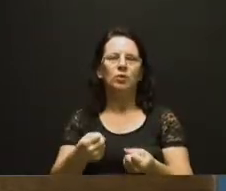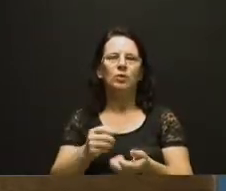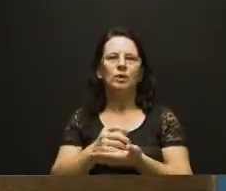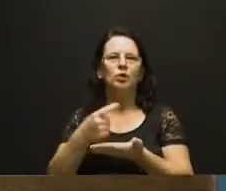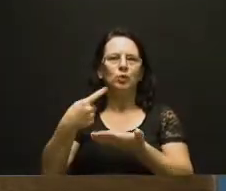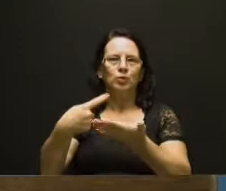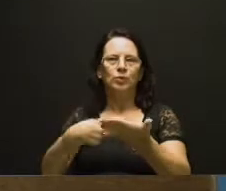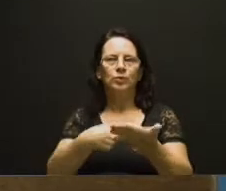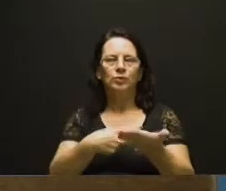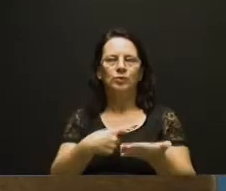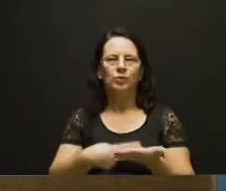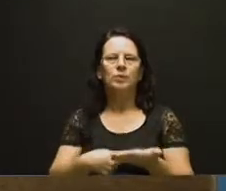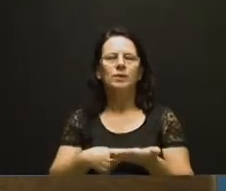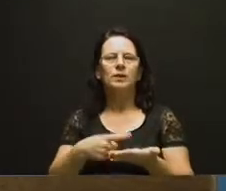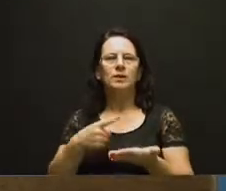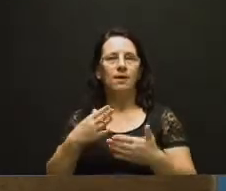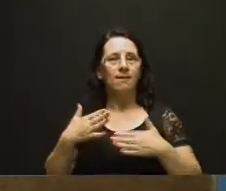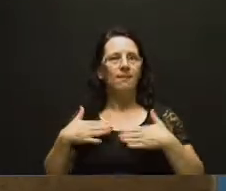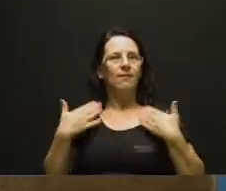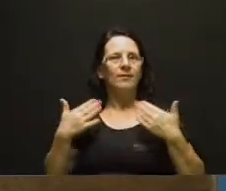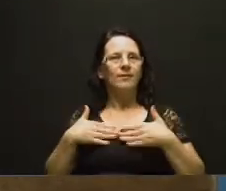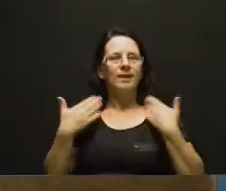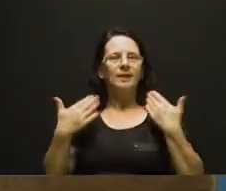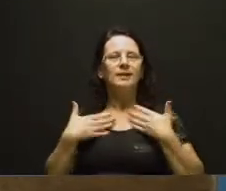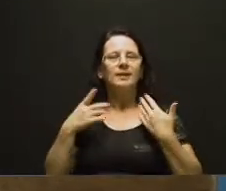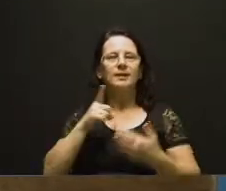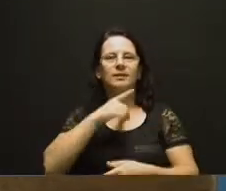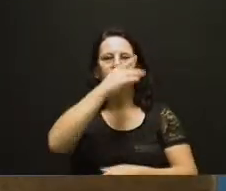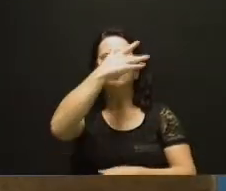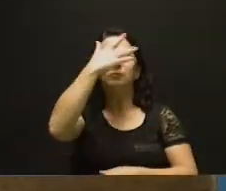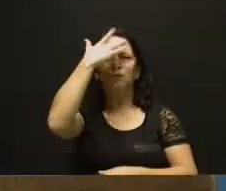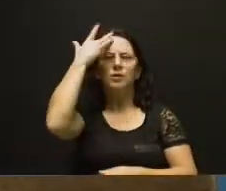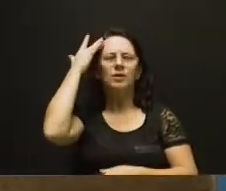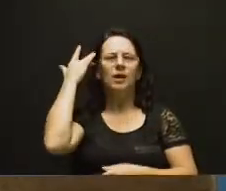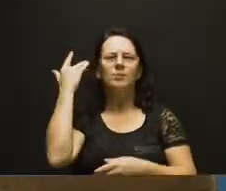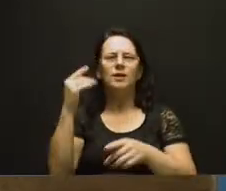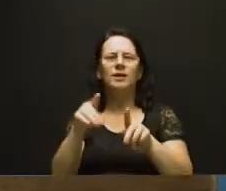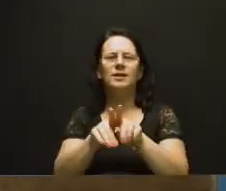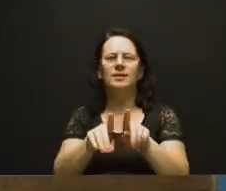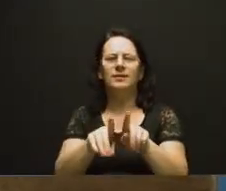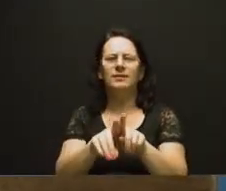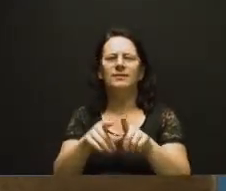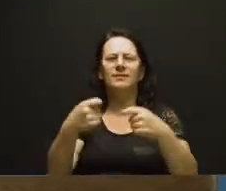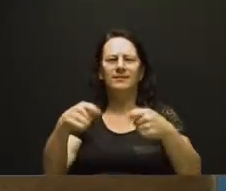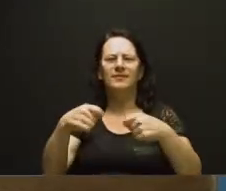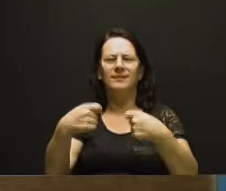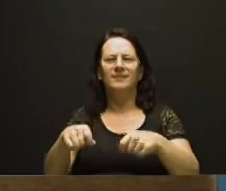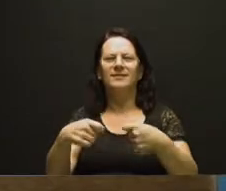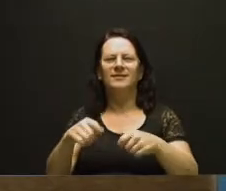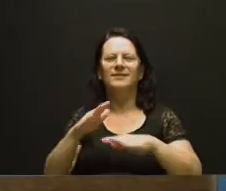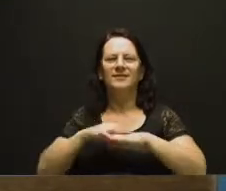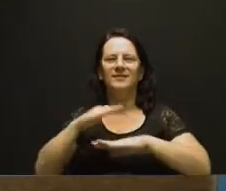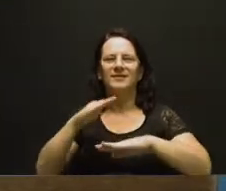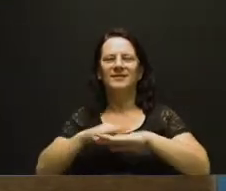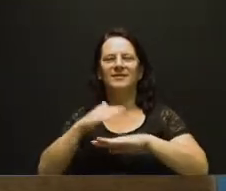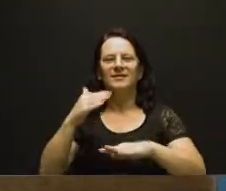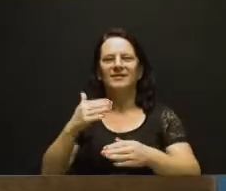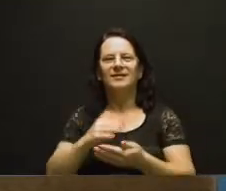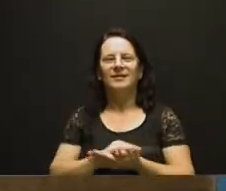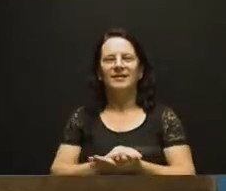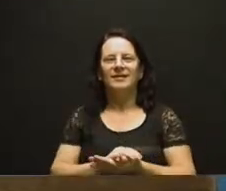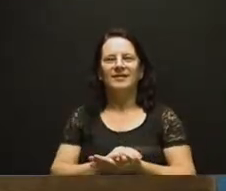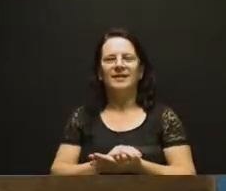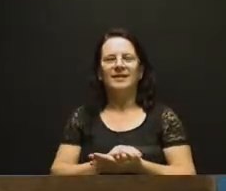eu me alegro por saber que existe defensores dessa causa e que precisamos a cada dia mais adentrarmos